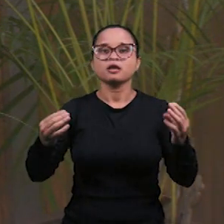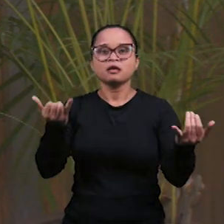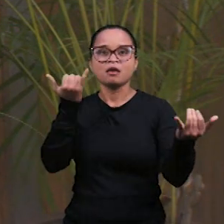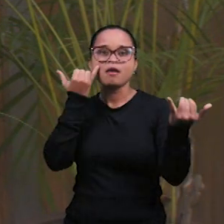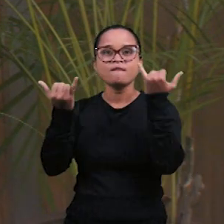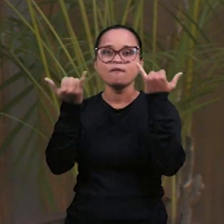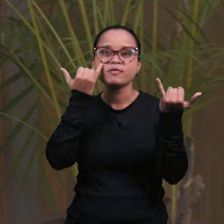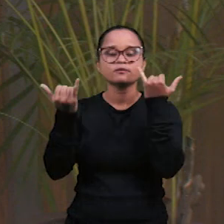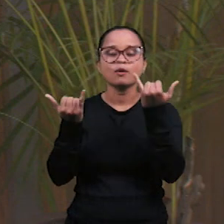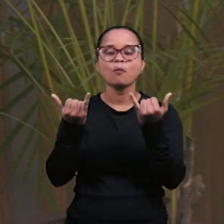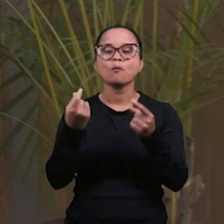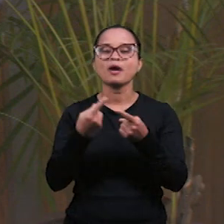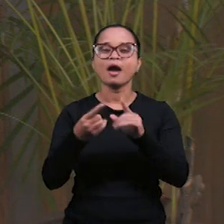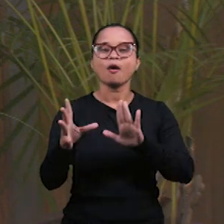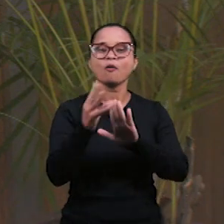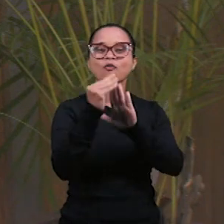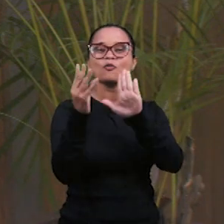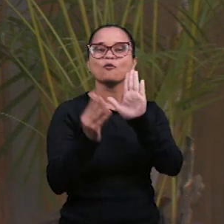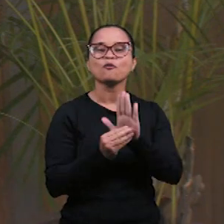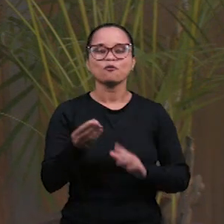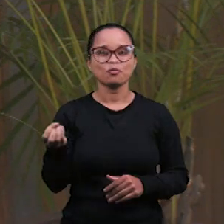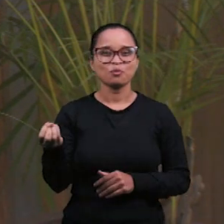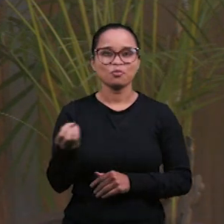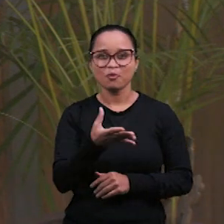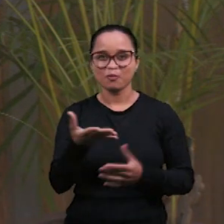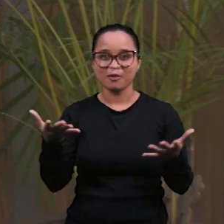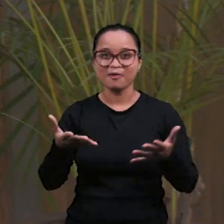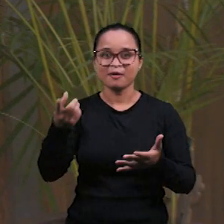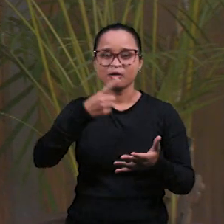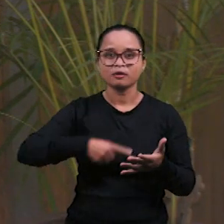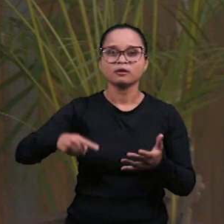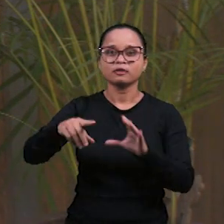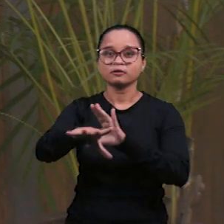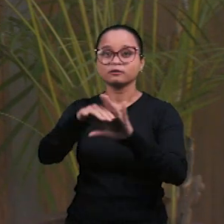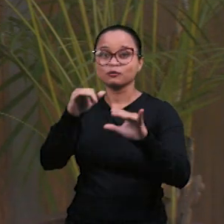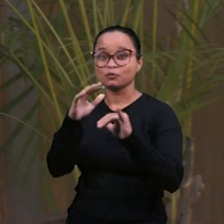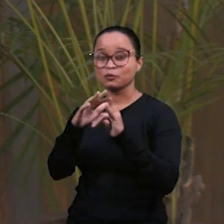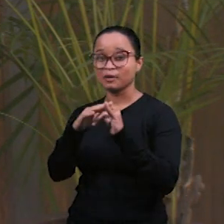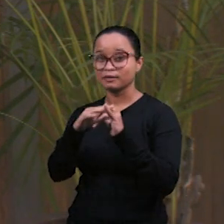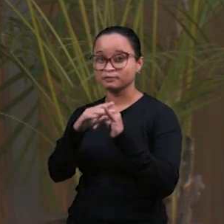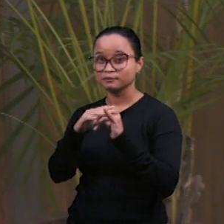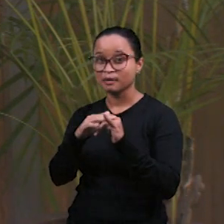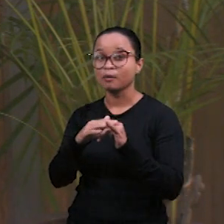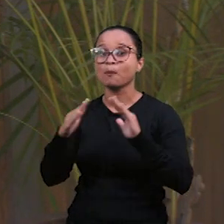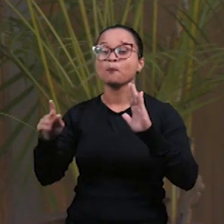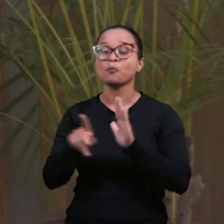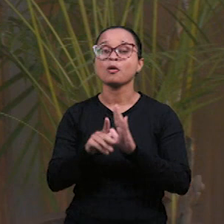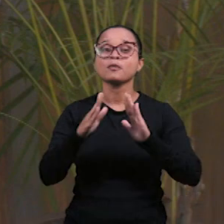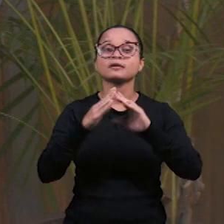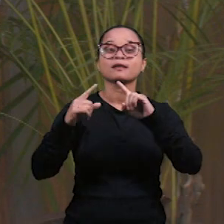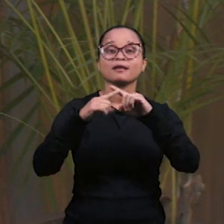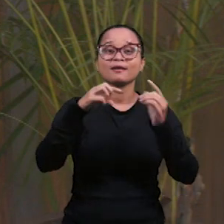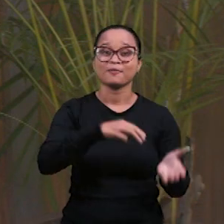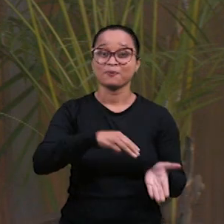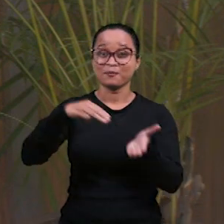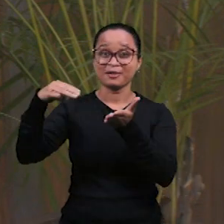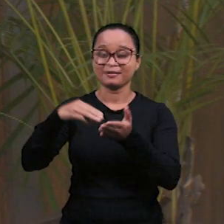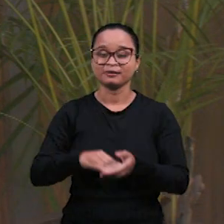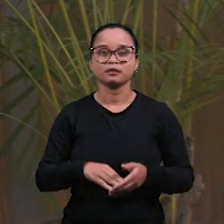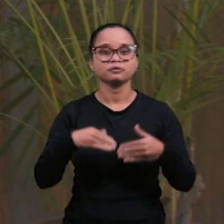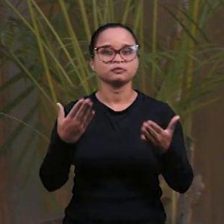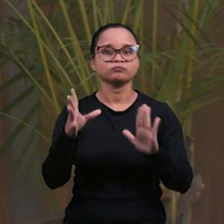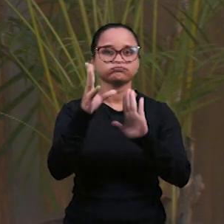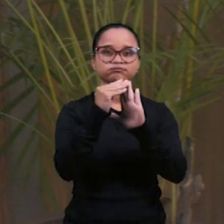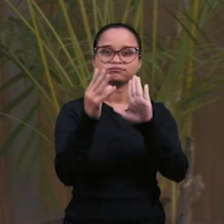conteúdo novo que temos colocado aqui através do canal da Igreja Cristã Maranata no YouTube. E através desse conteúdo é